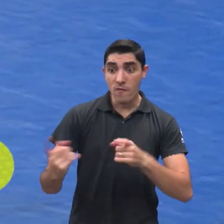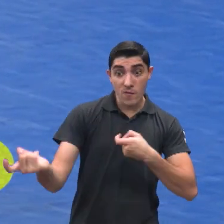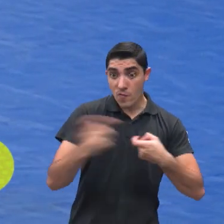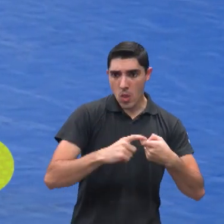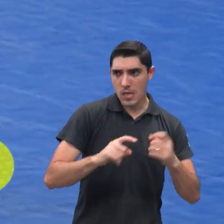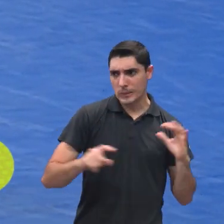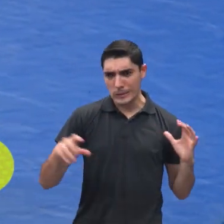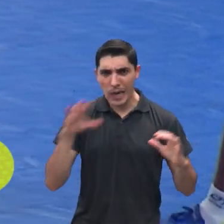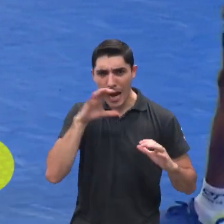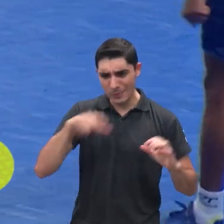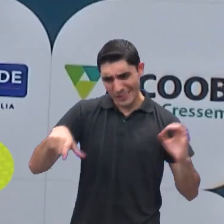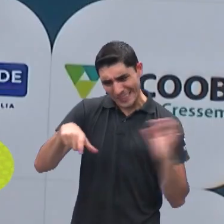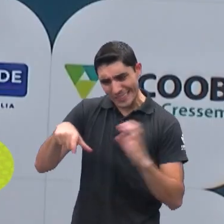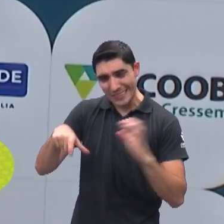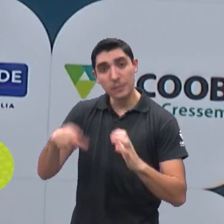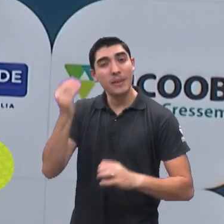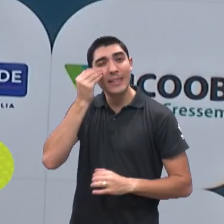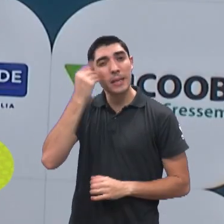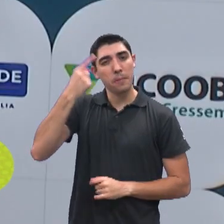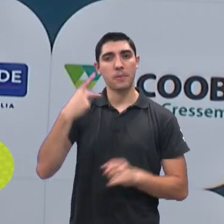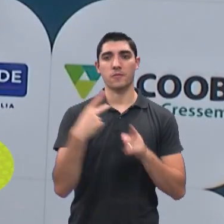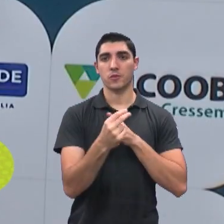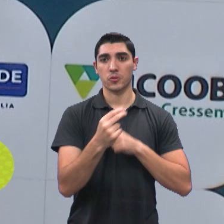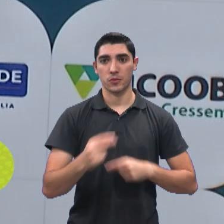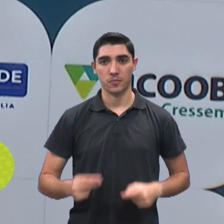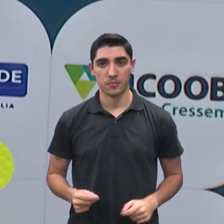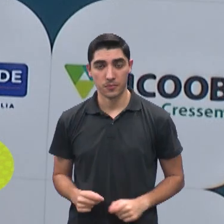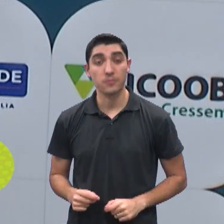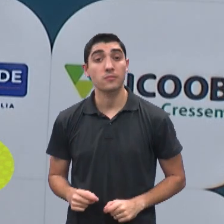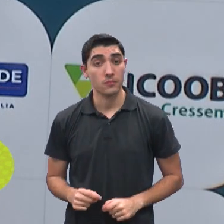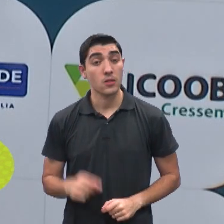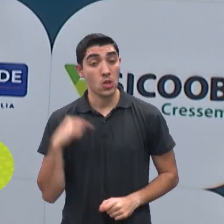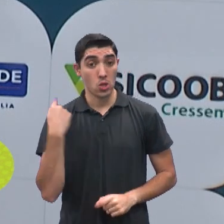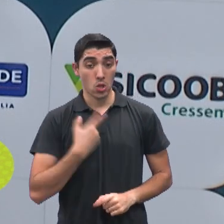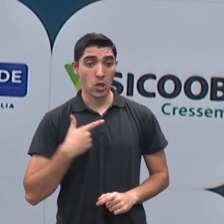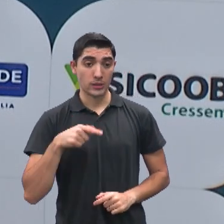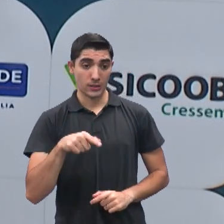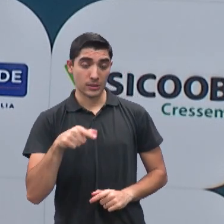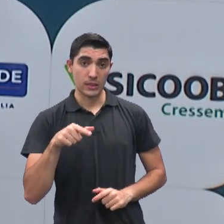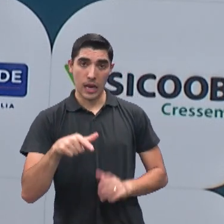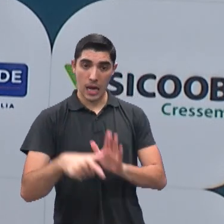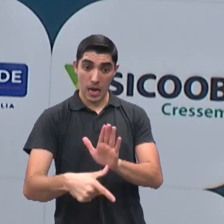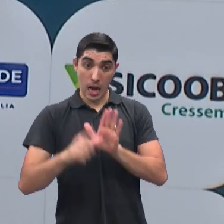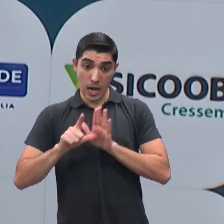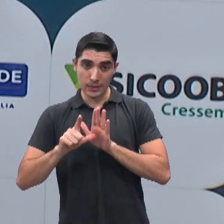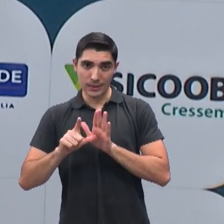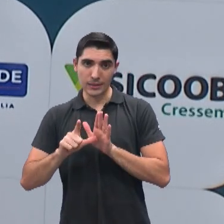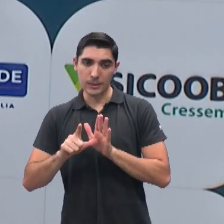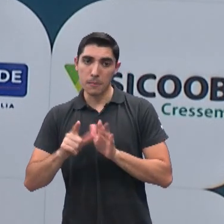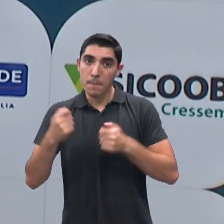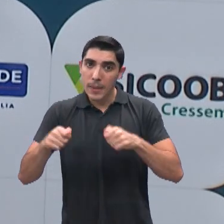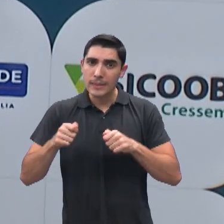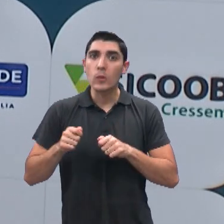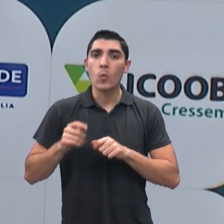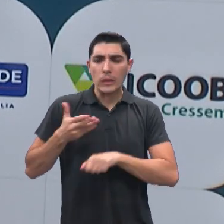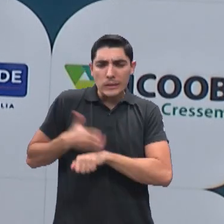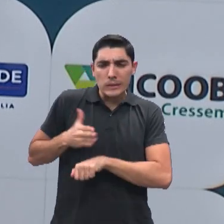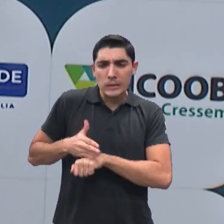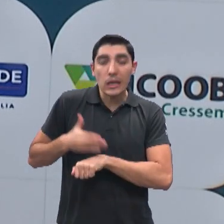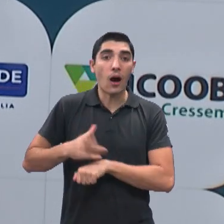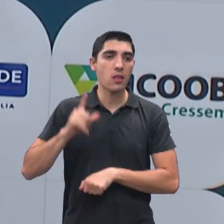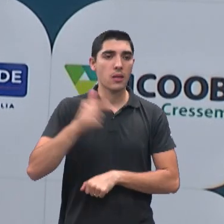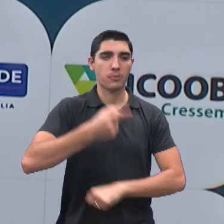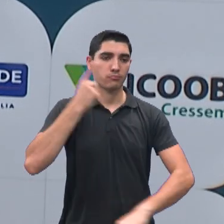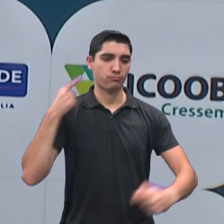primeira vitória na liga. Preparação, né? O início do jogo ele é no treino. Então, se a gente tiver uma boa leitura do que a equipe deles